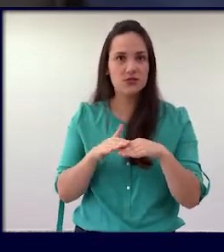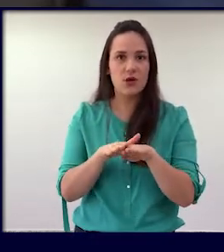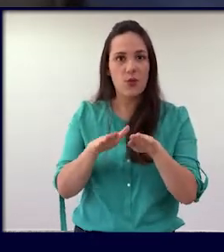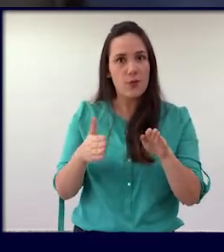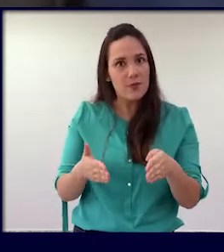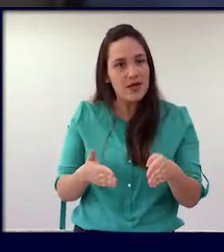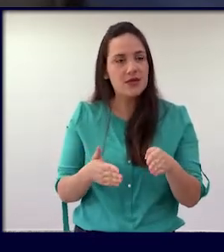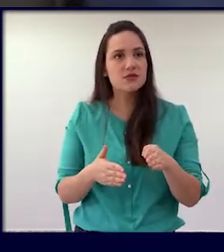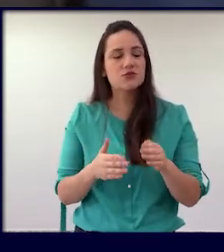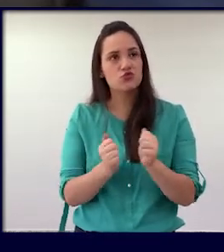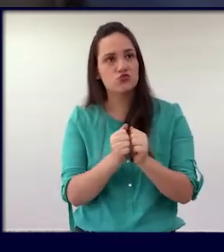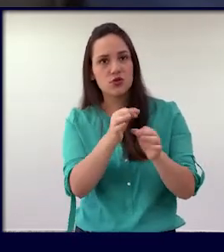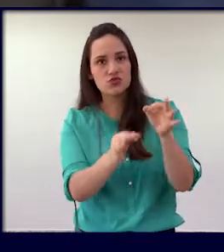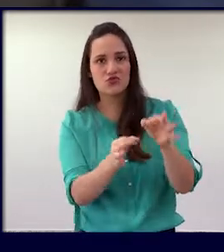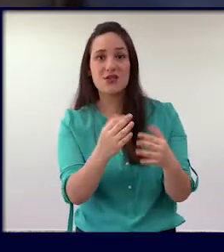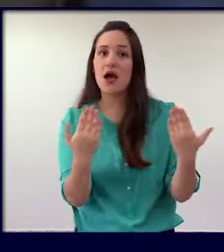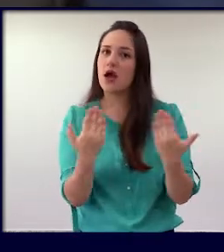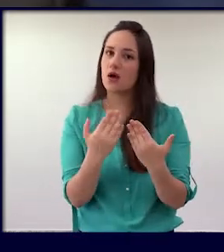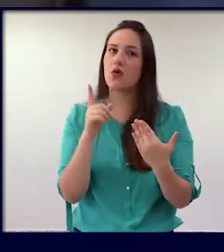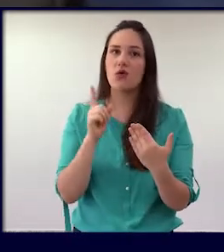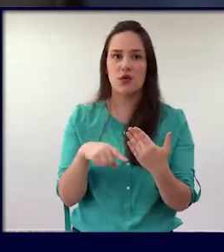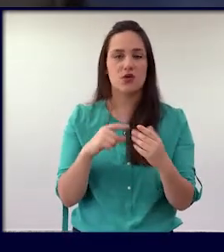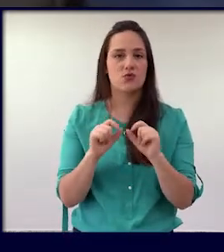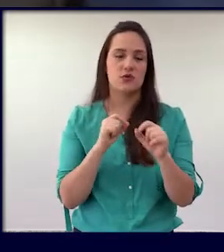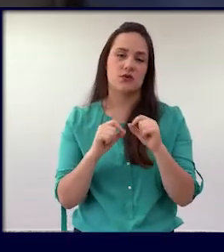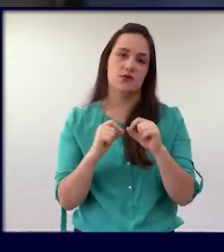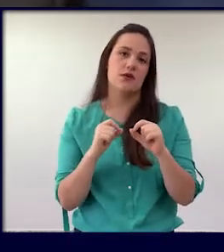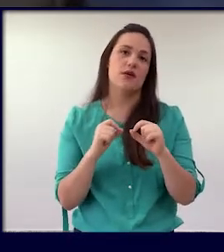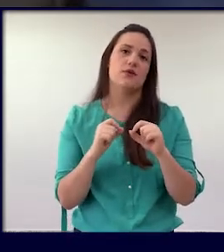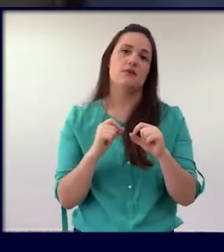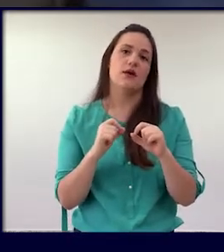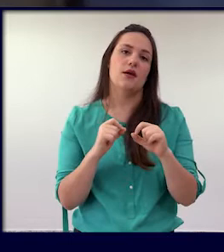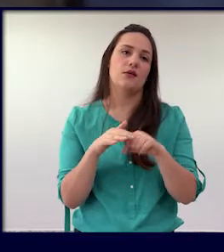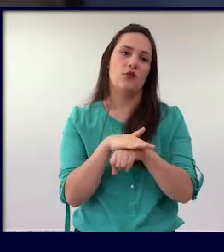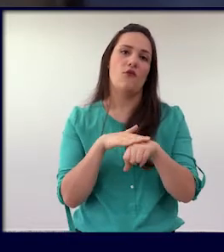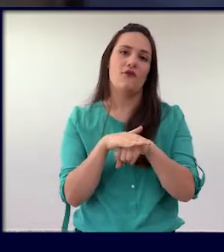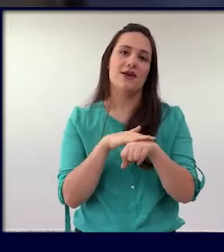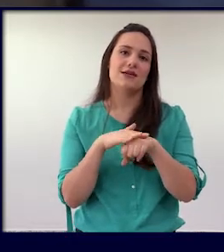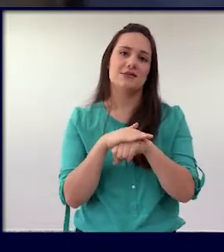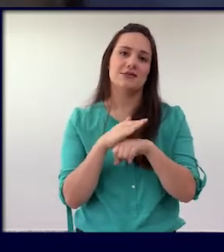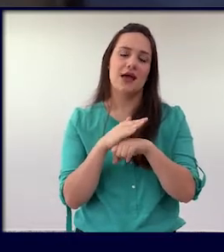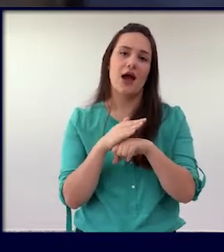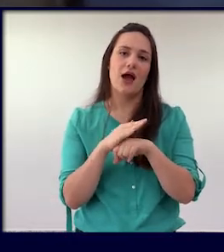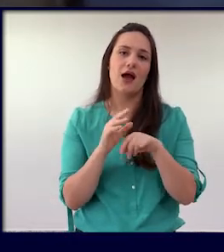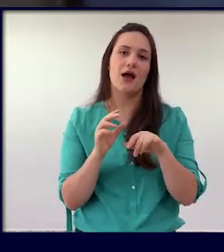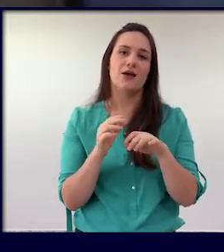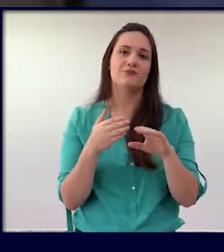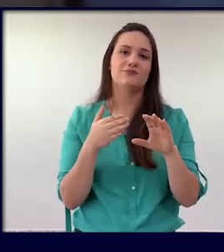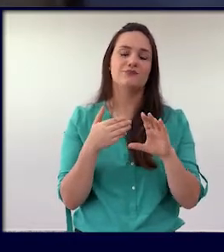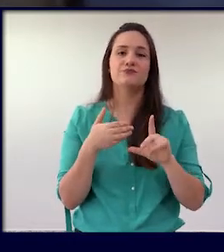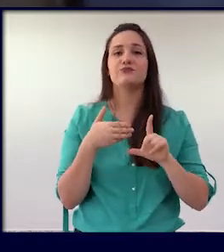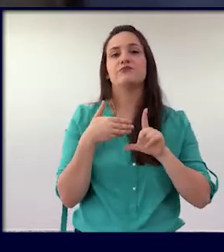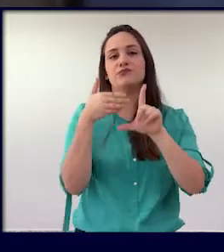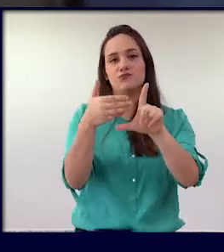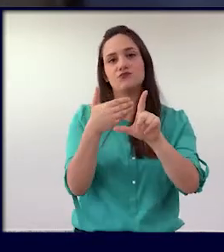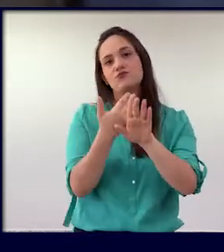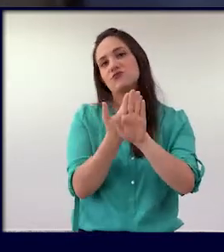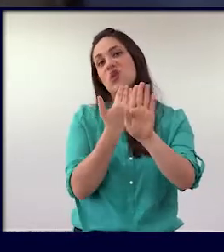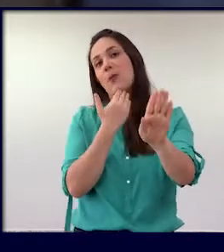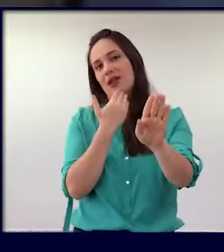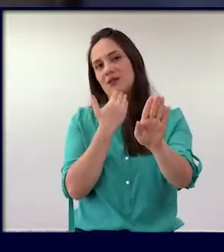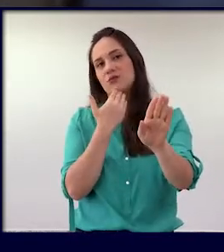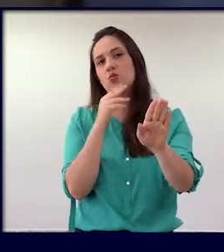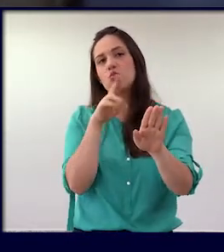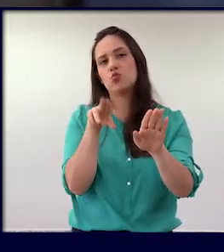mesários com a Justiça Eleitoral, esse contato ele tem sido remoto. A Justiça Eleitoral está se usando